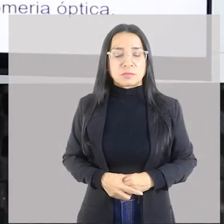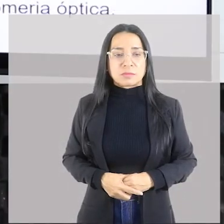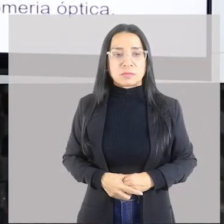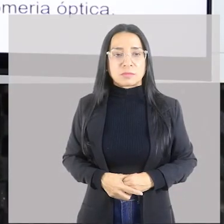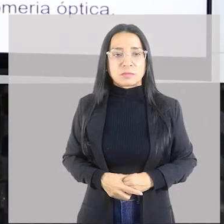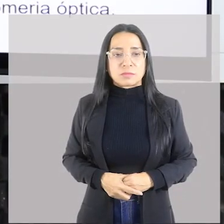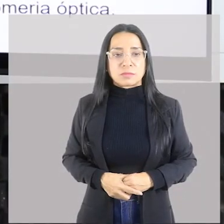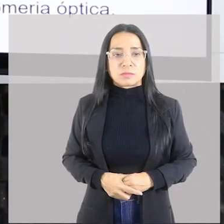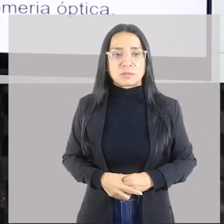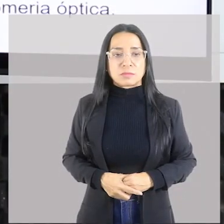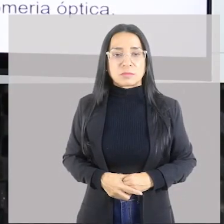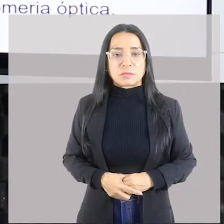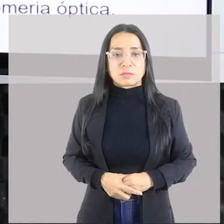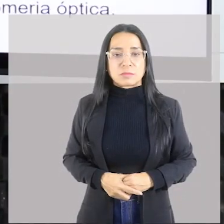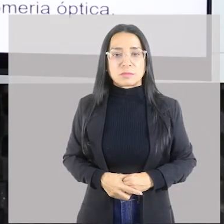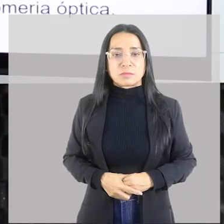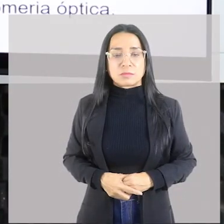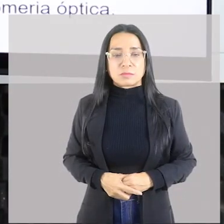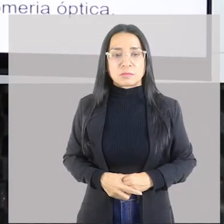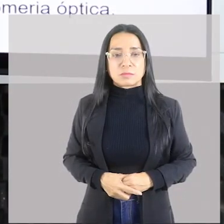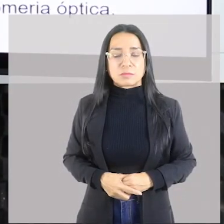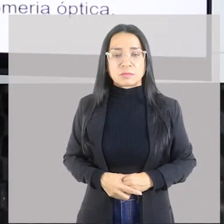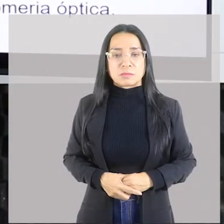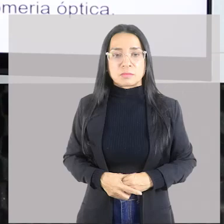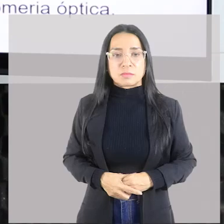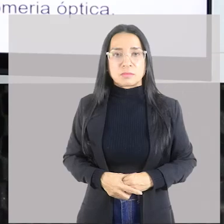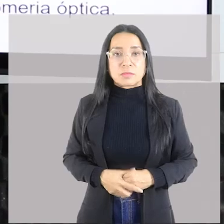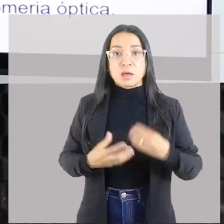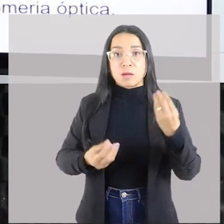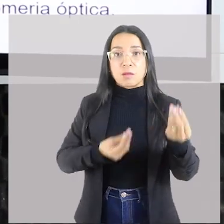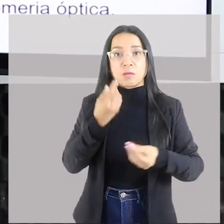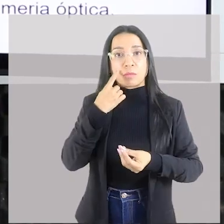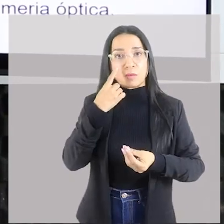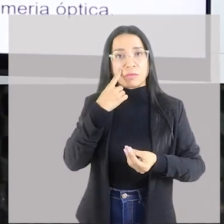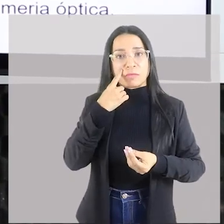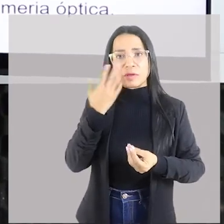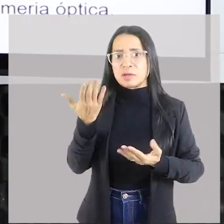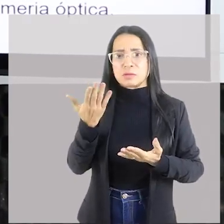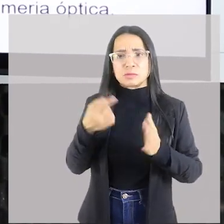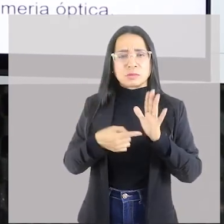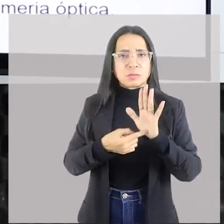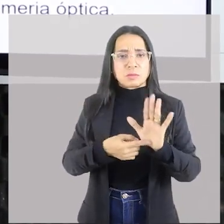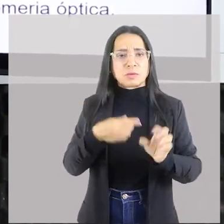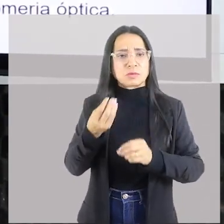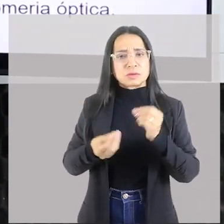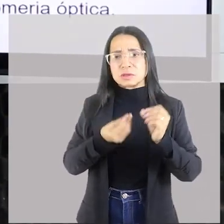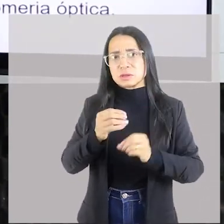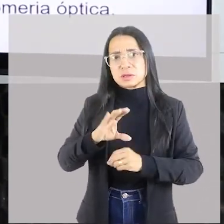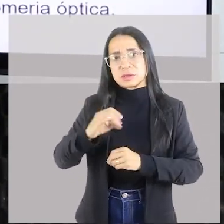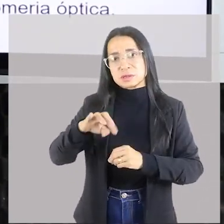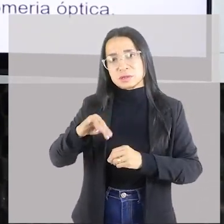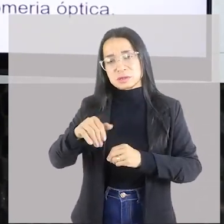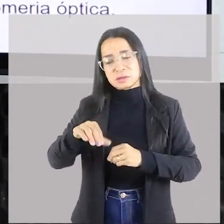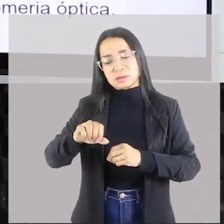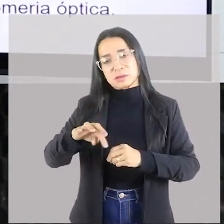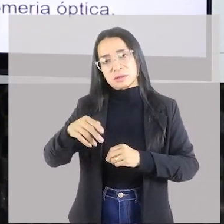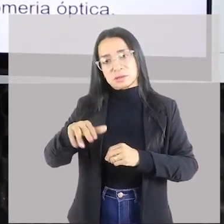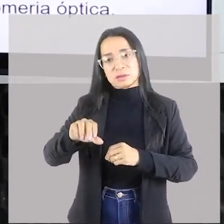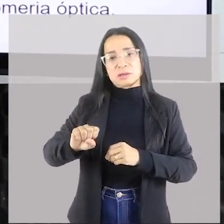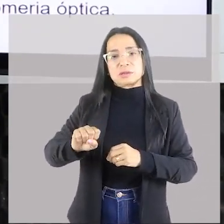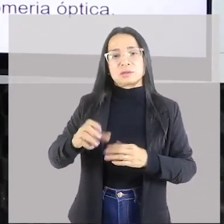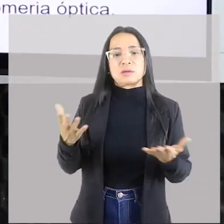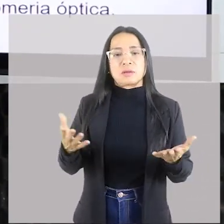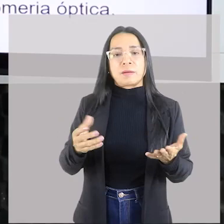tenho o CH3. A forma como eu vejo assim, não identifica para mim se é cis ou trans não, tá? Então, eu coloquei aquela forma ali, mas eu posso ter qualquer uma